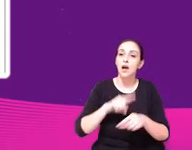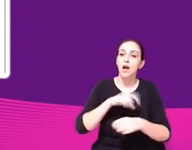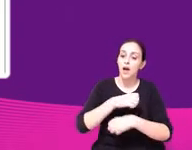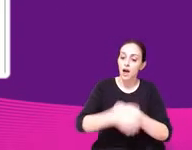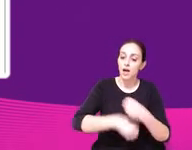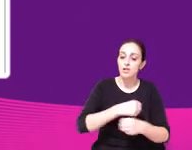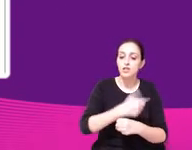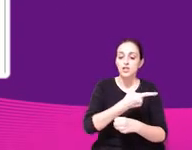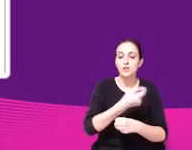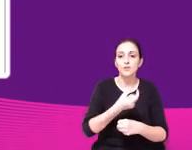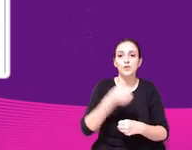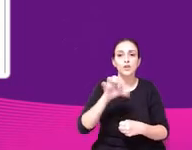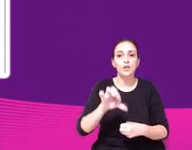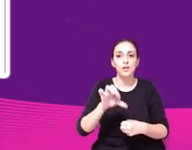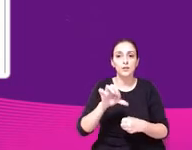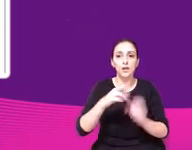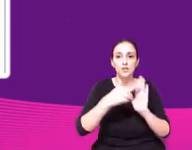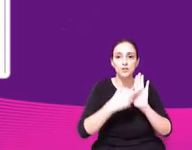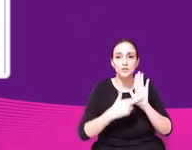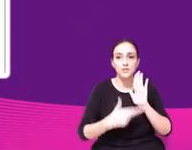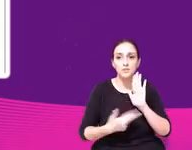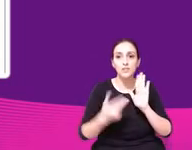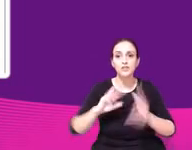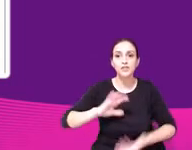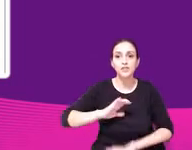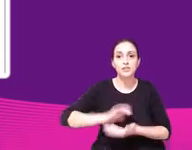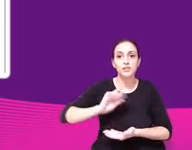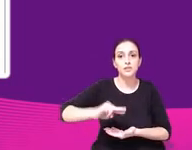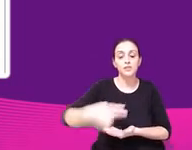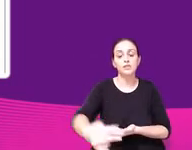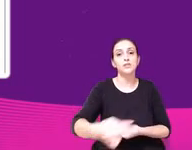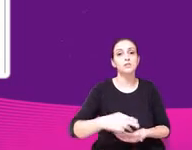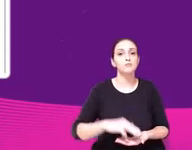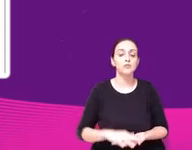regulamento transplante, também as OPROS.